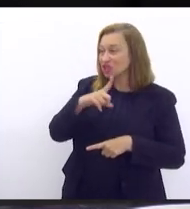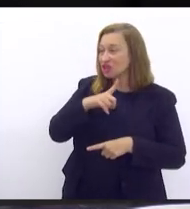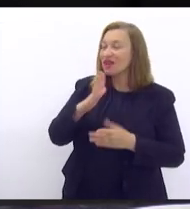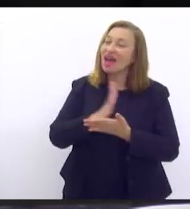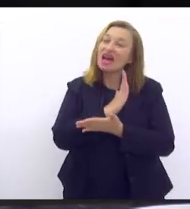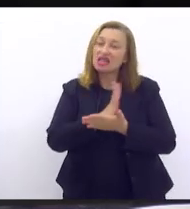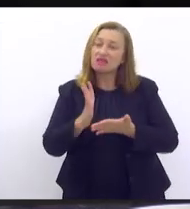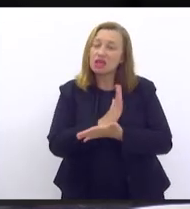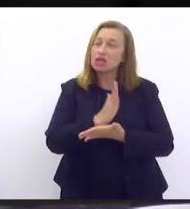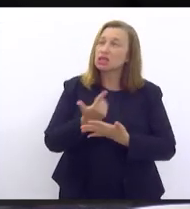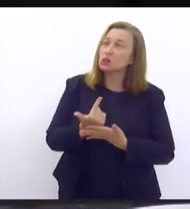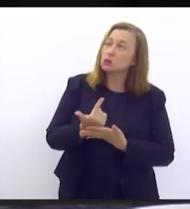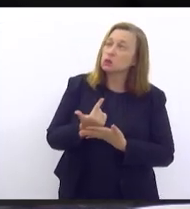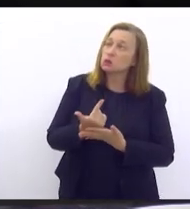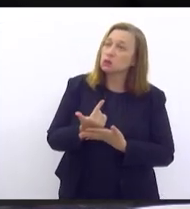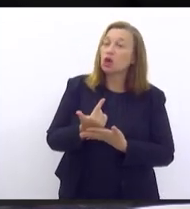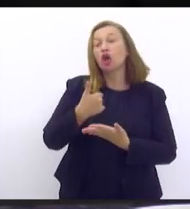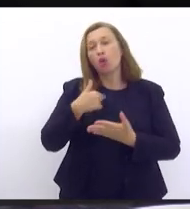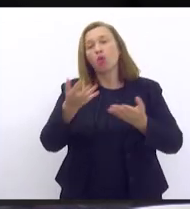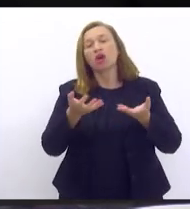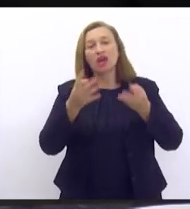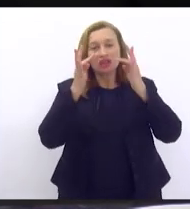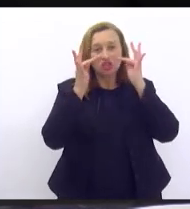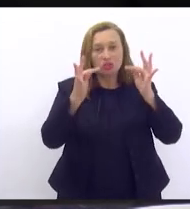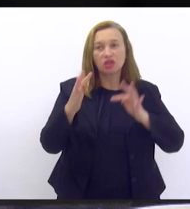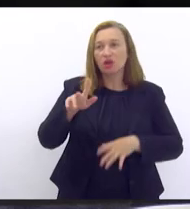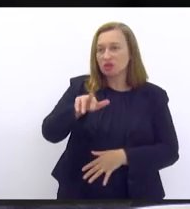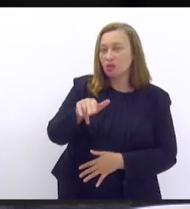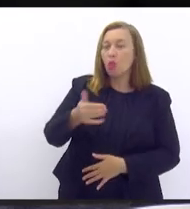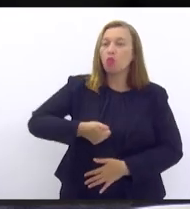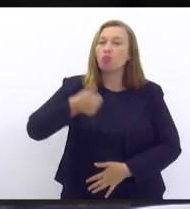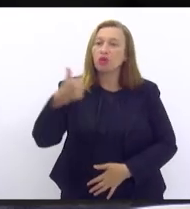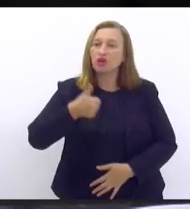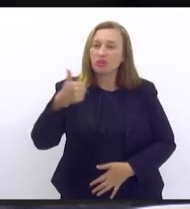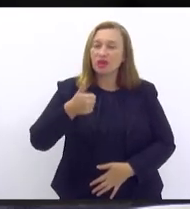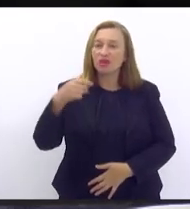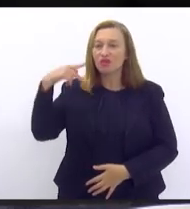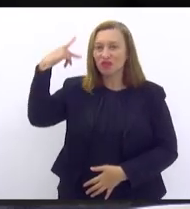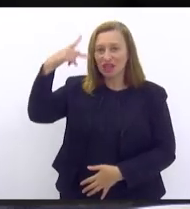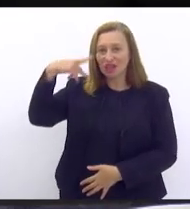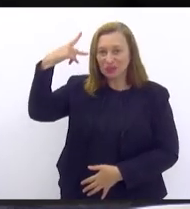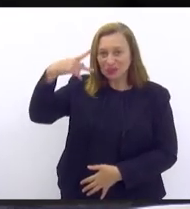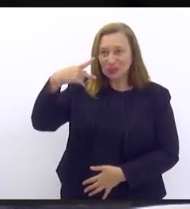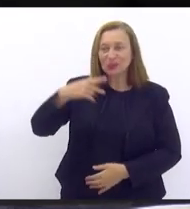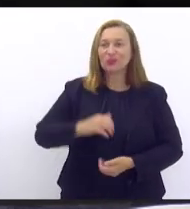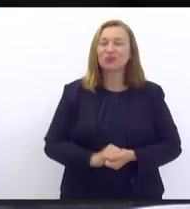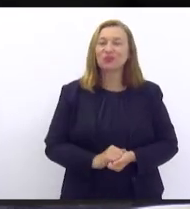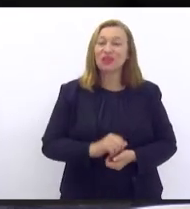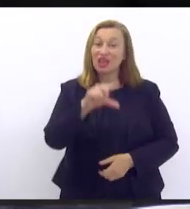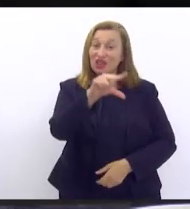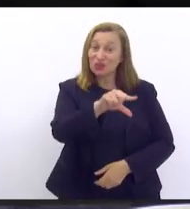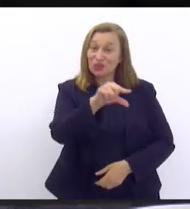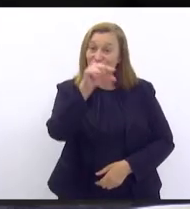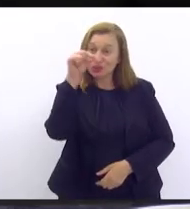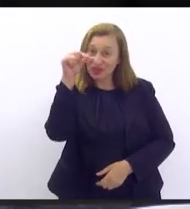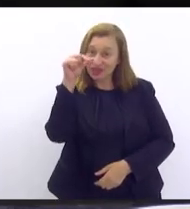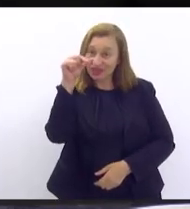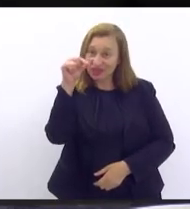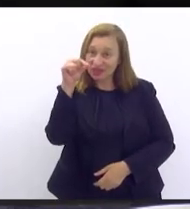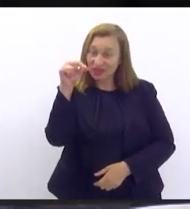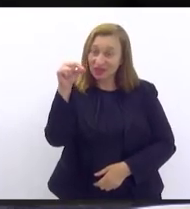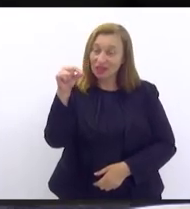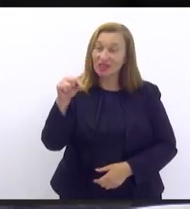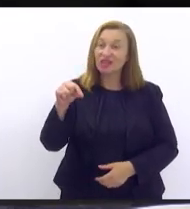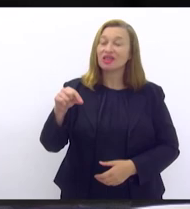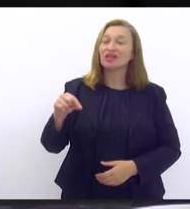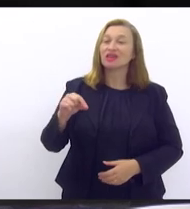eu tenha sido, e eu quero testemunhar aos meus irmãos, o primeiro vereador eleito filho da